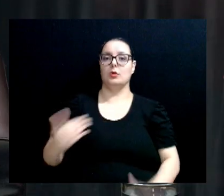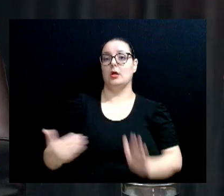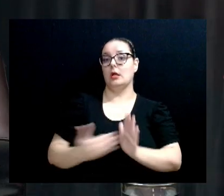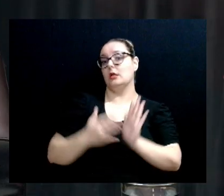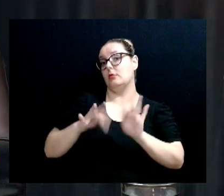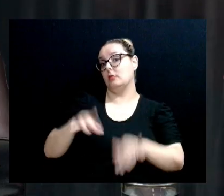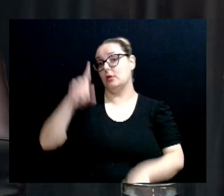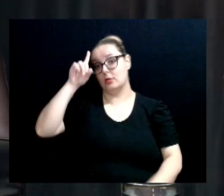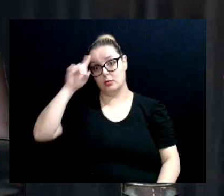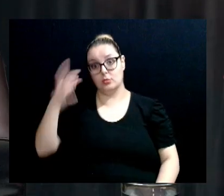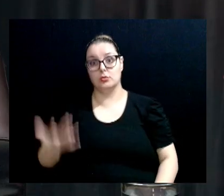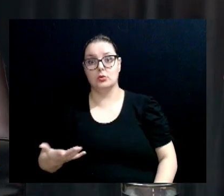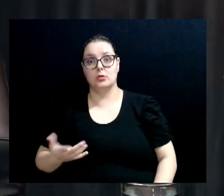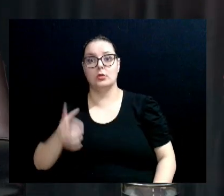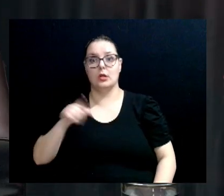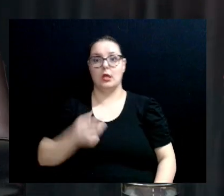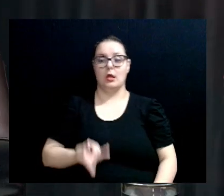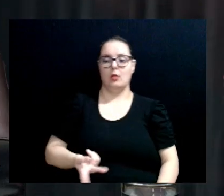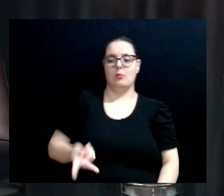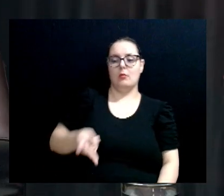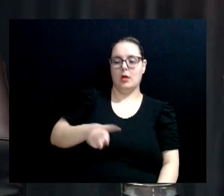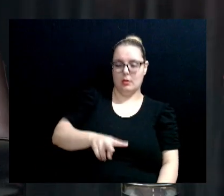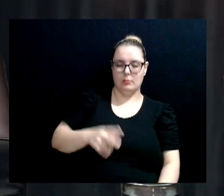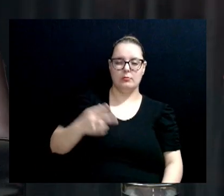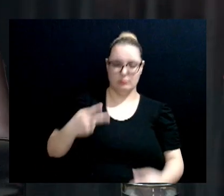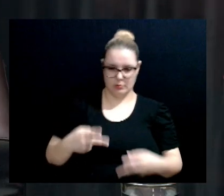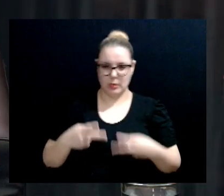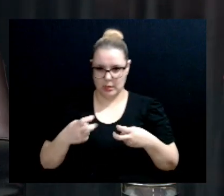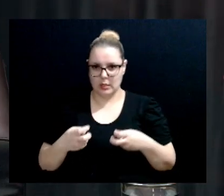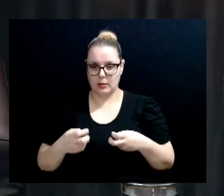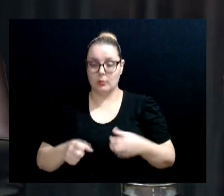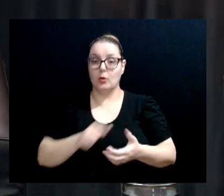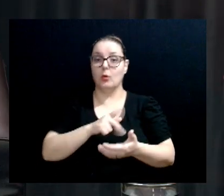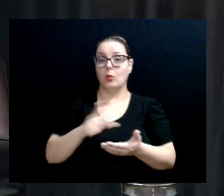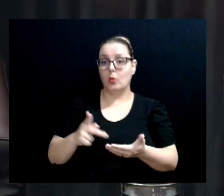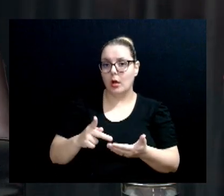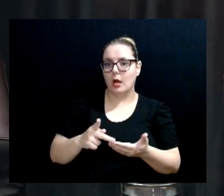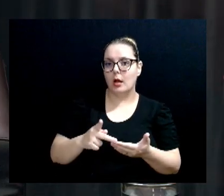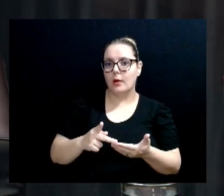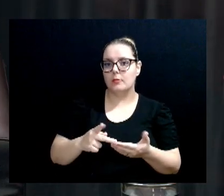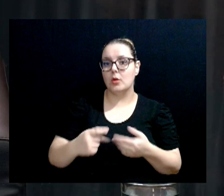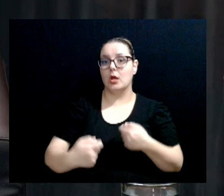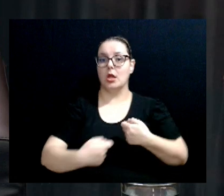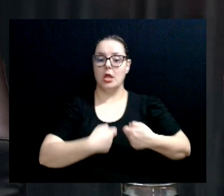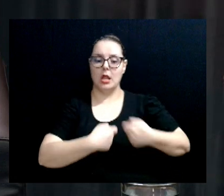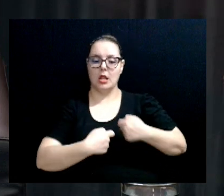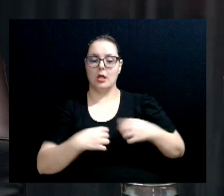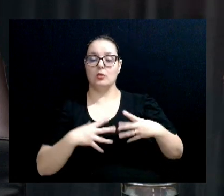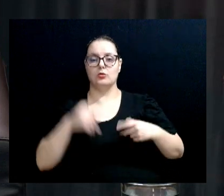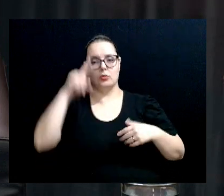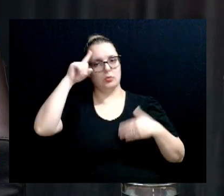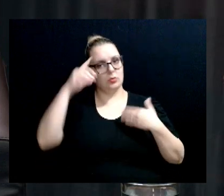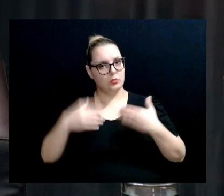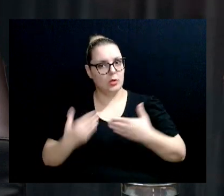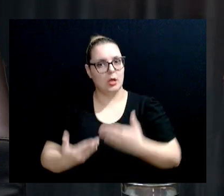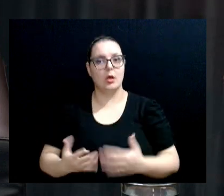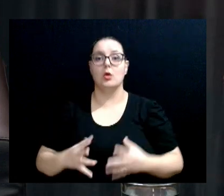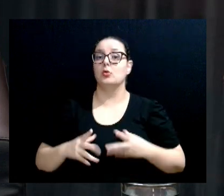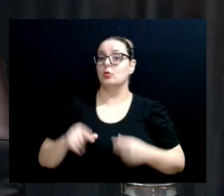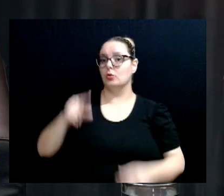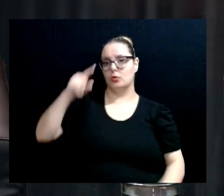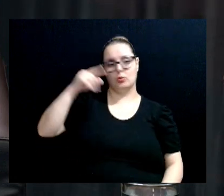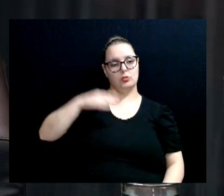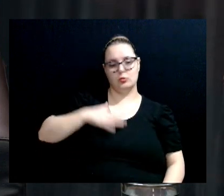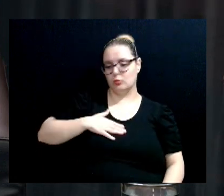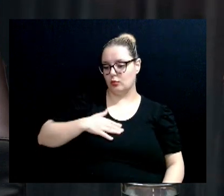uma inversão, percebe? O aplicativo, ele comanda todo o meu dia, toda a minha rotina e o que eu devo ou